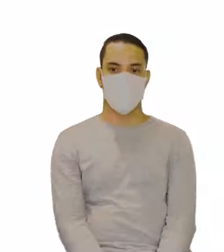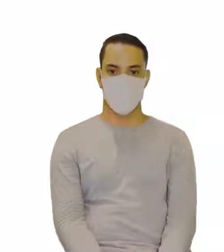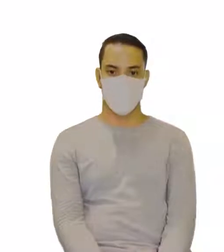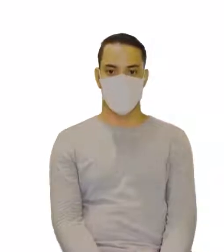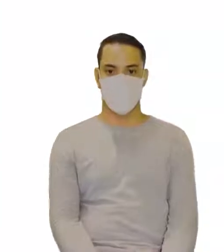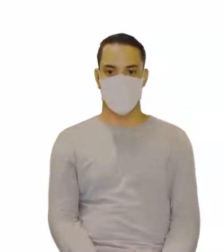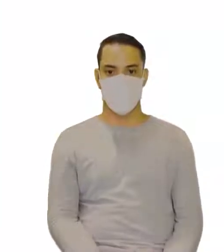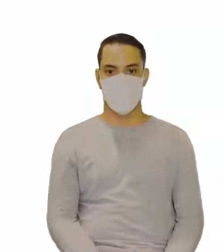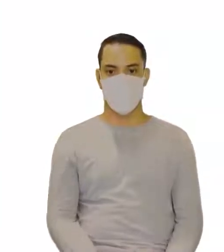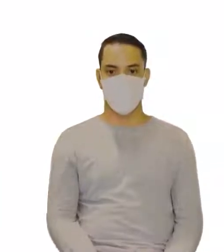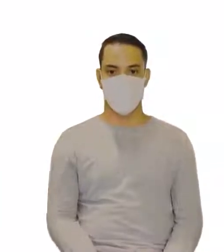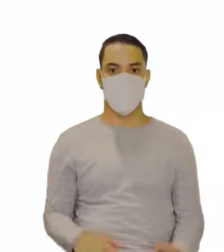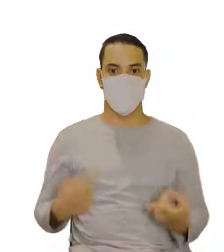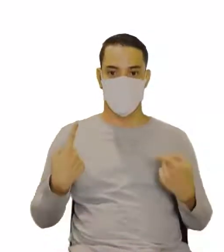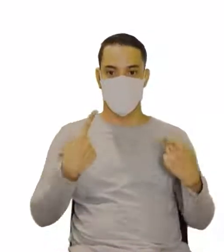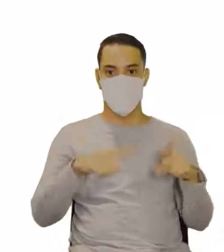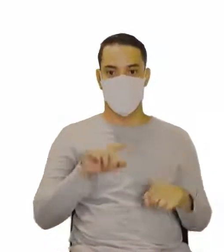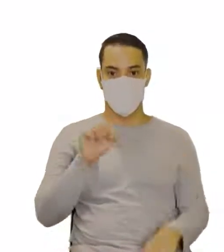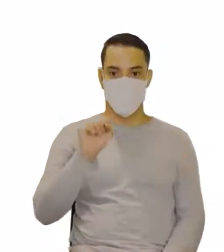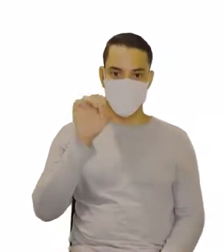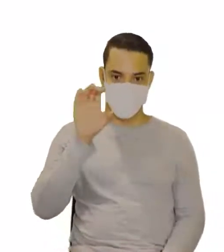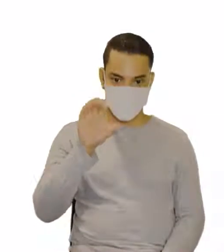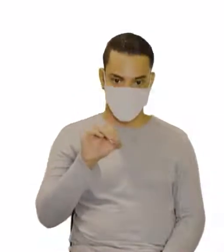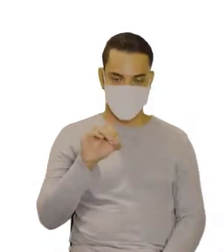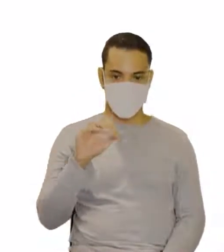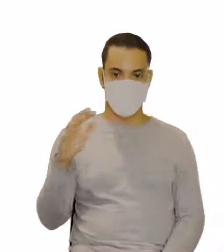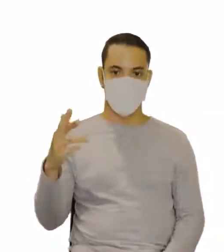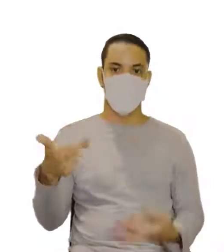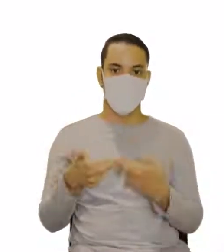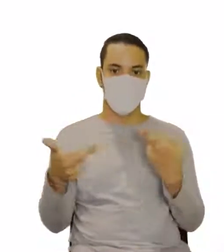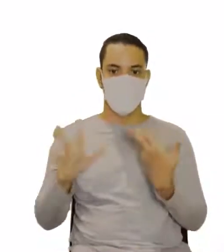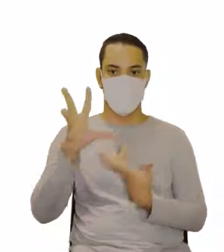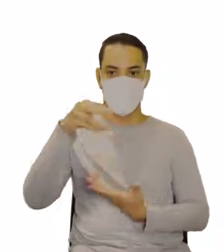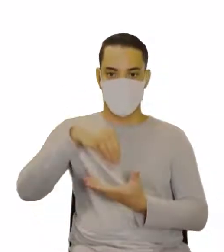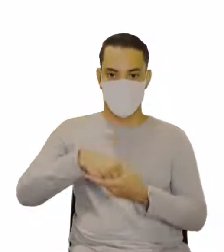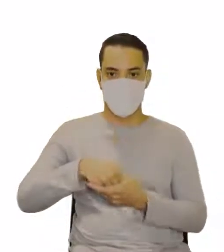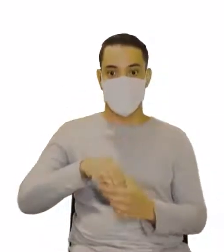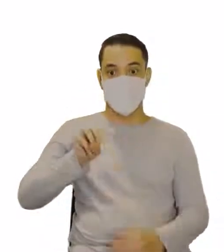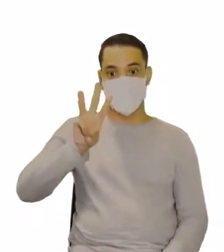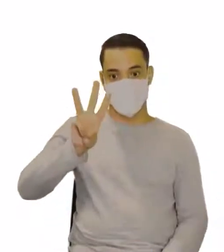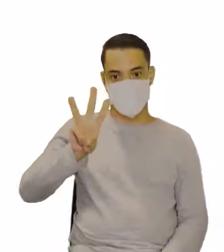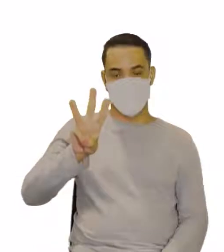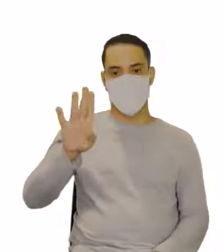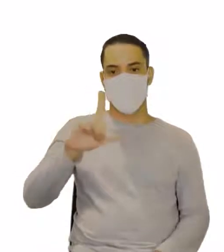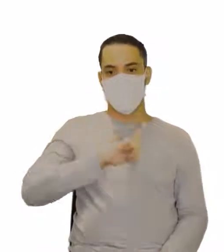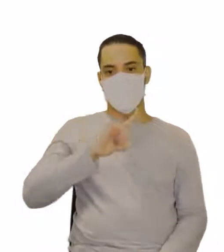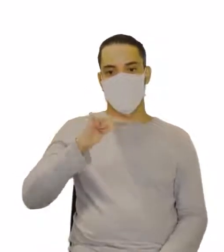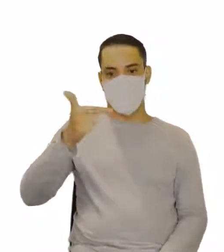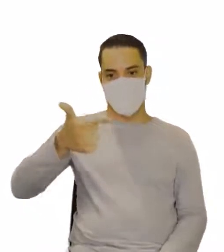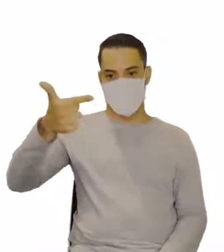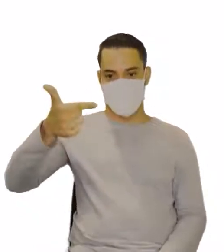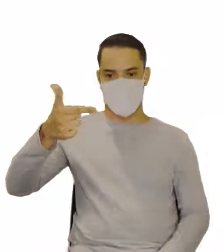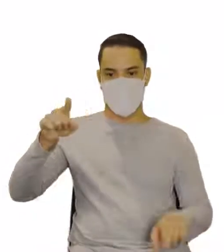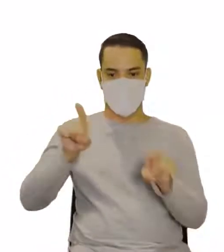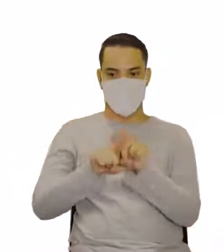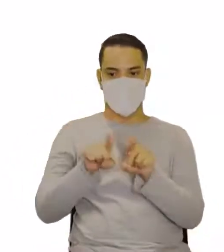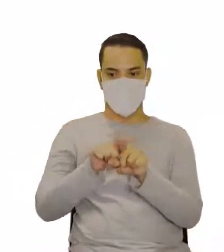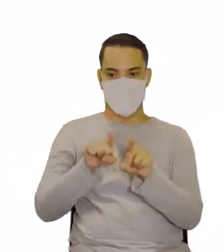contra eletromotriz 80 e resistência interna 3. E nós temos aqui o segundo, olha só,